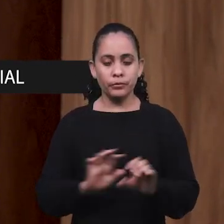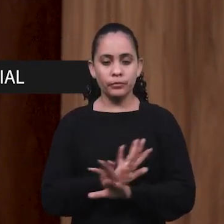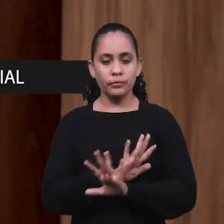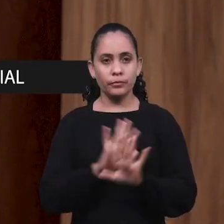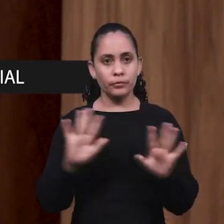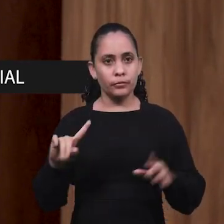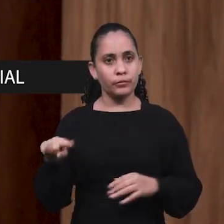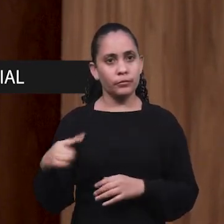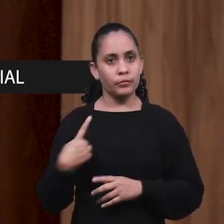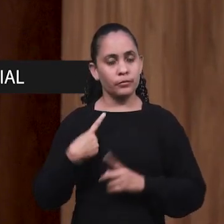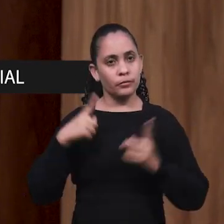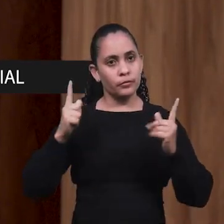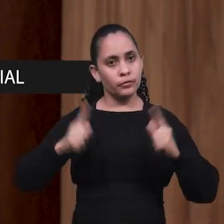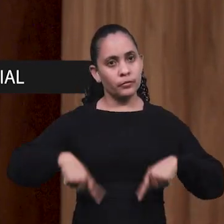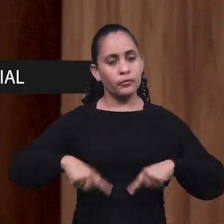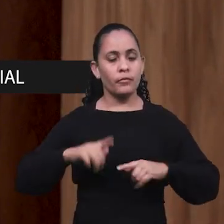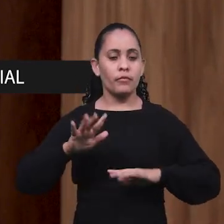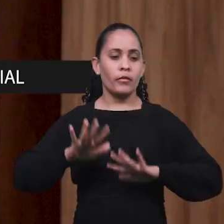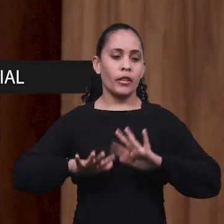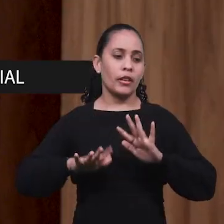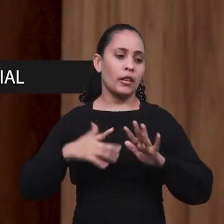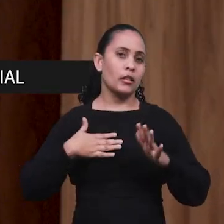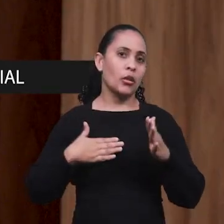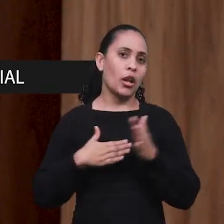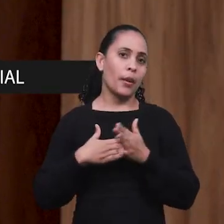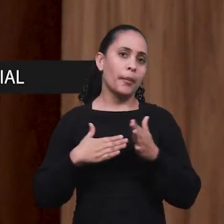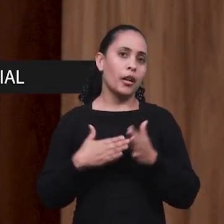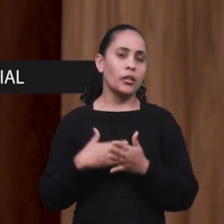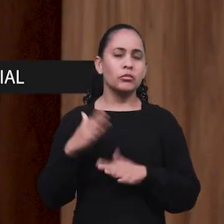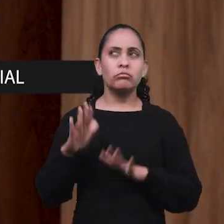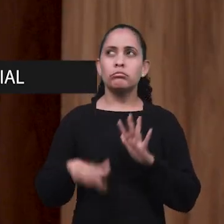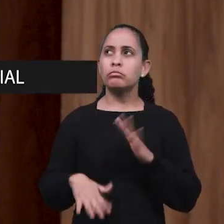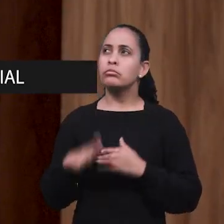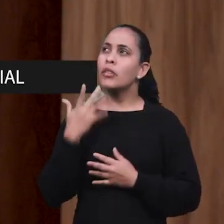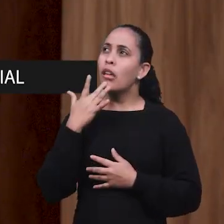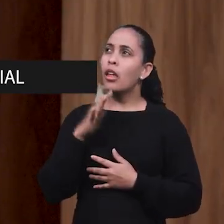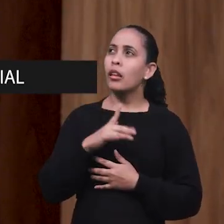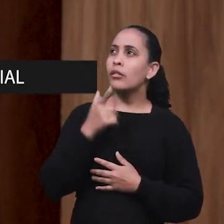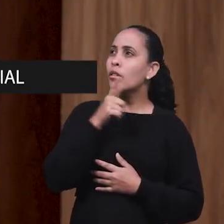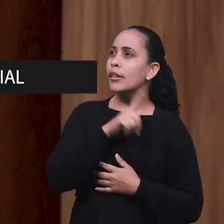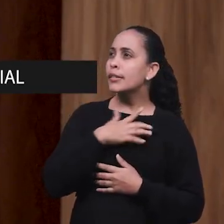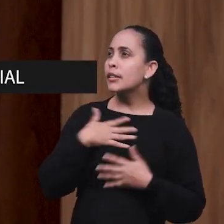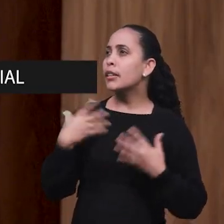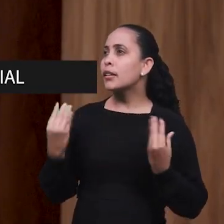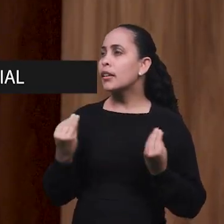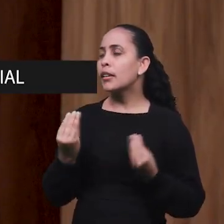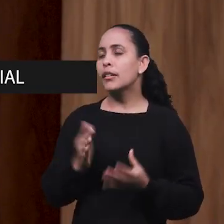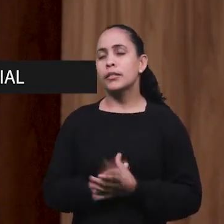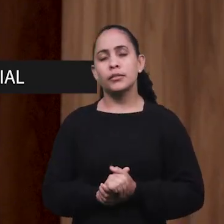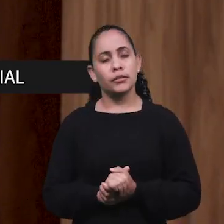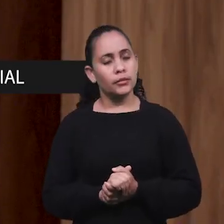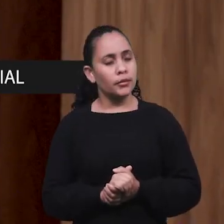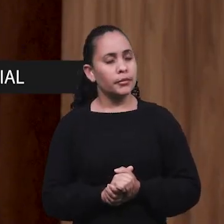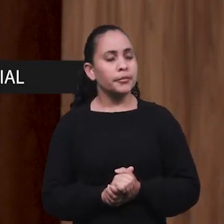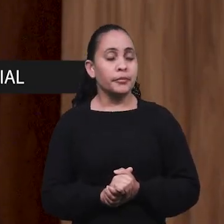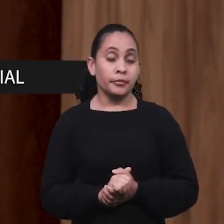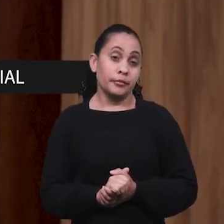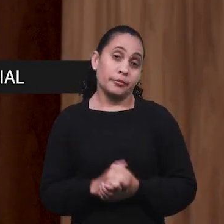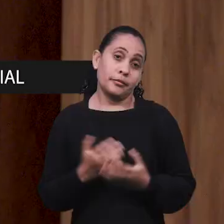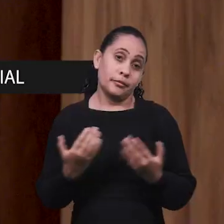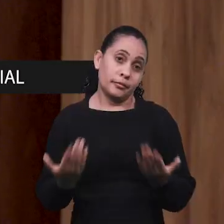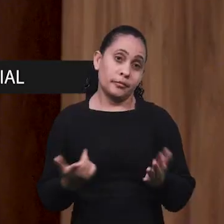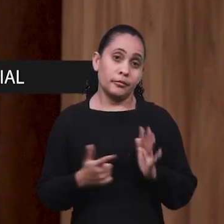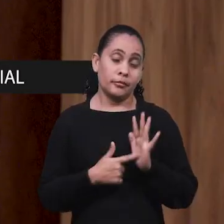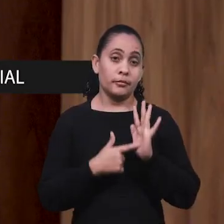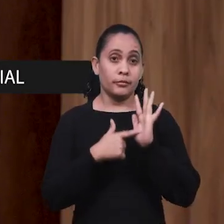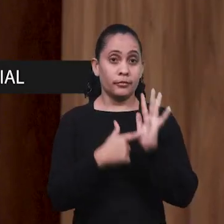pode fazer. Às vezes a gente não faz por limites próprios, né? Eu não sei, não vou conseguir. Então a ideia do programa é que dá uma luz,